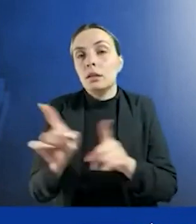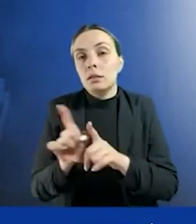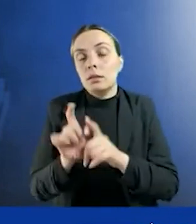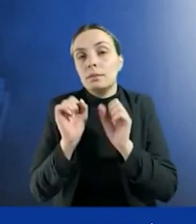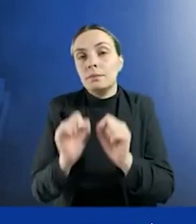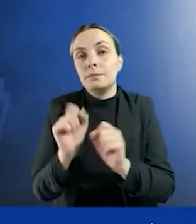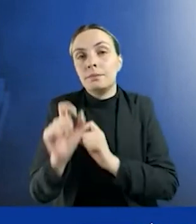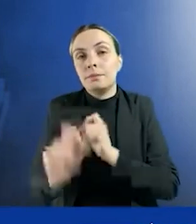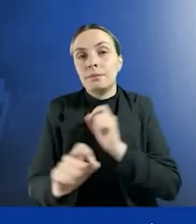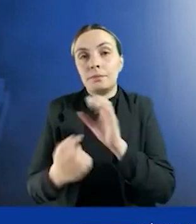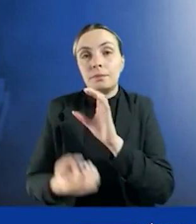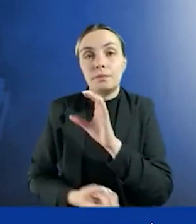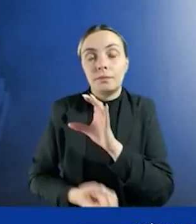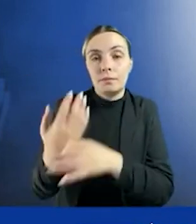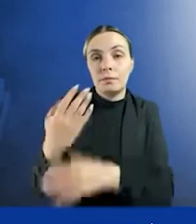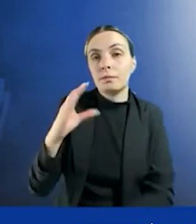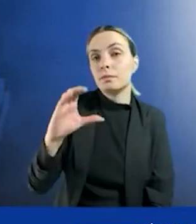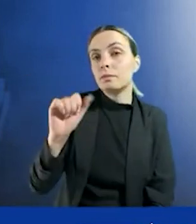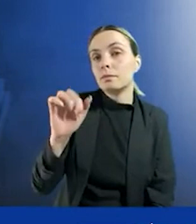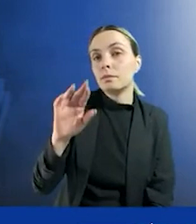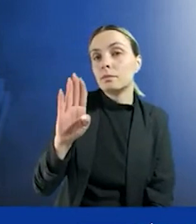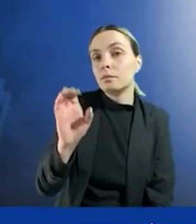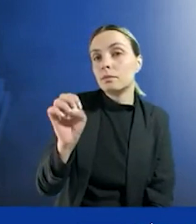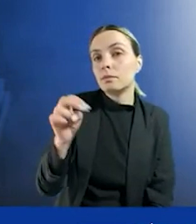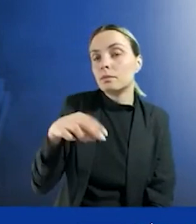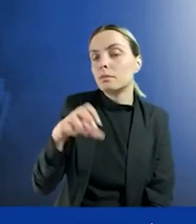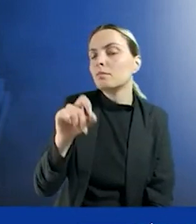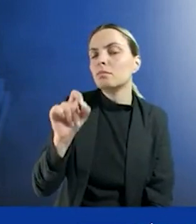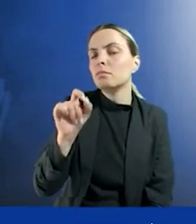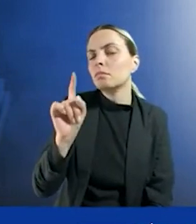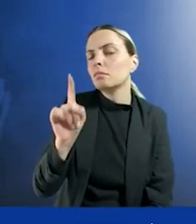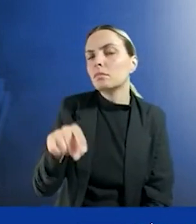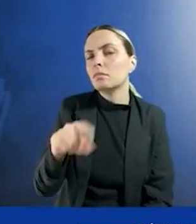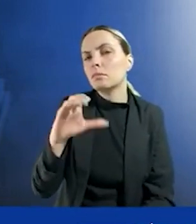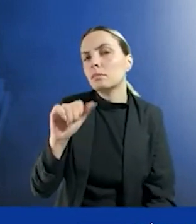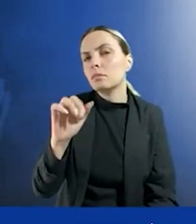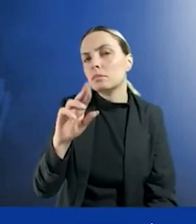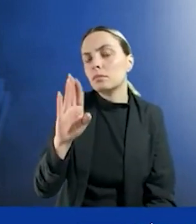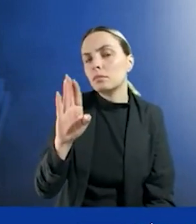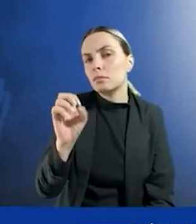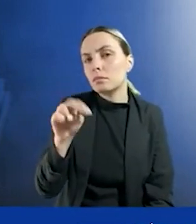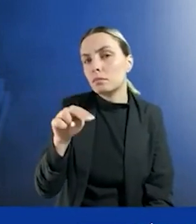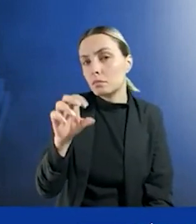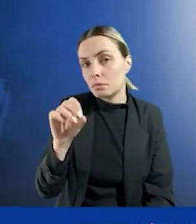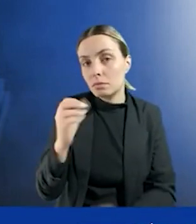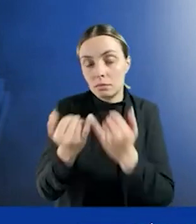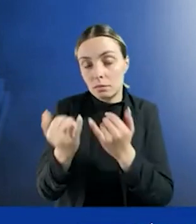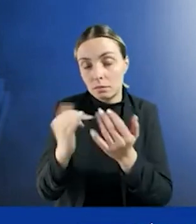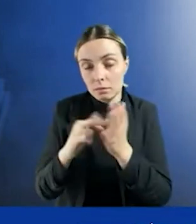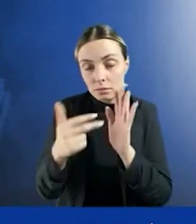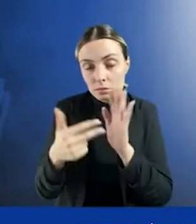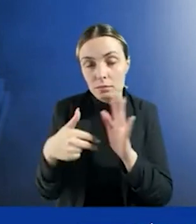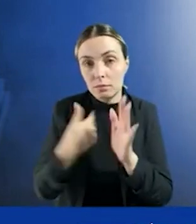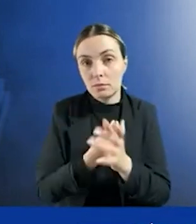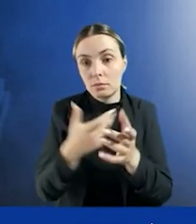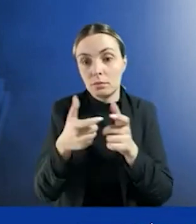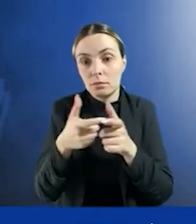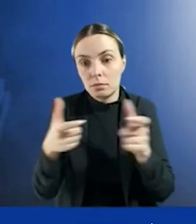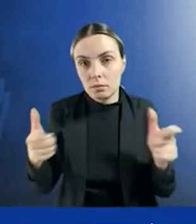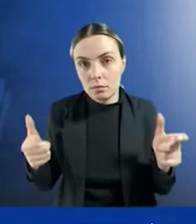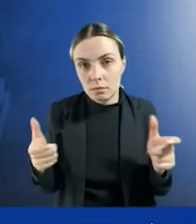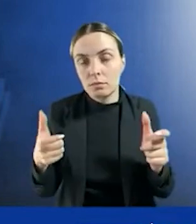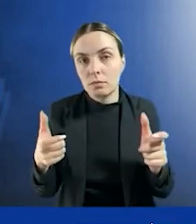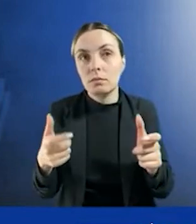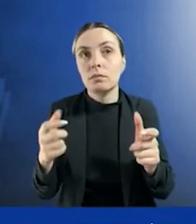produzir carbono. O que é a produção de carbono? Quer dizer que a gente vai aumentar a captura de carbono no solo, o que pode ser visto